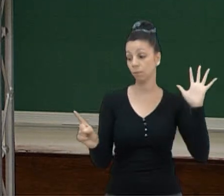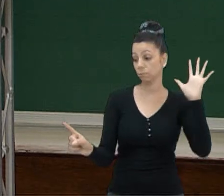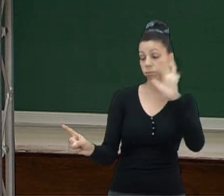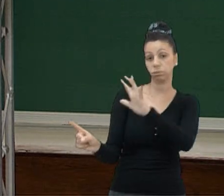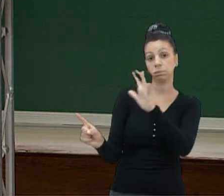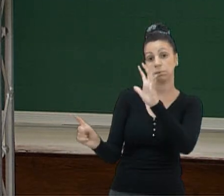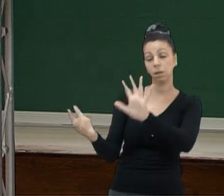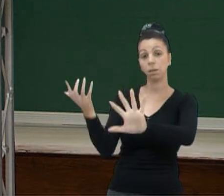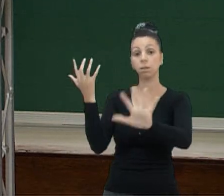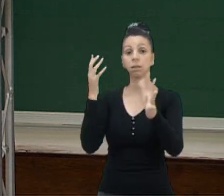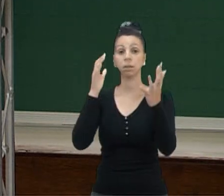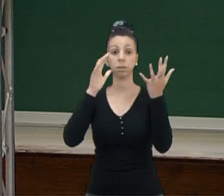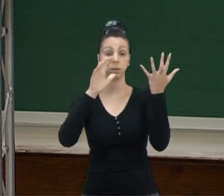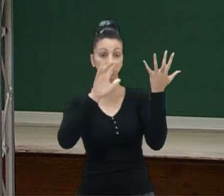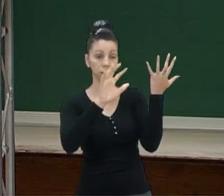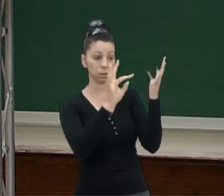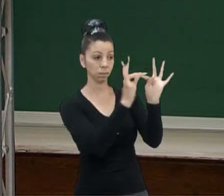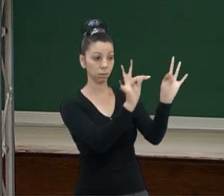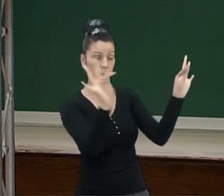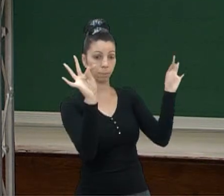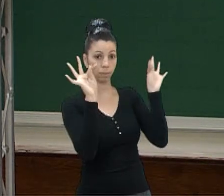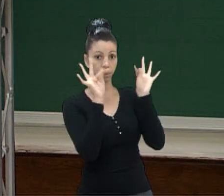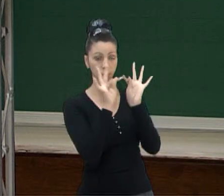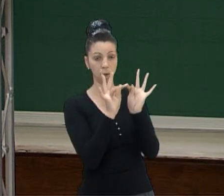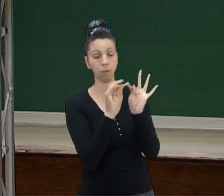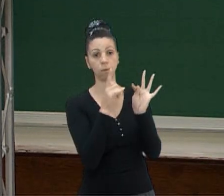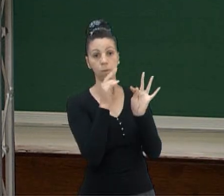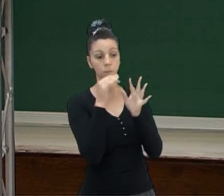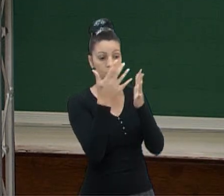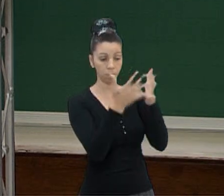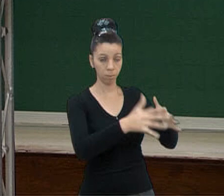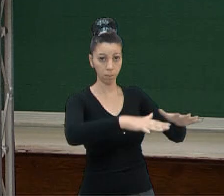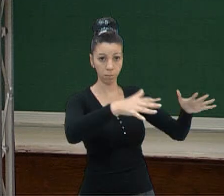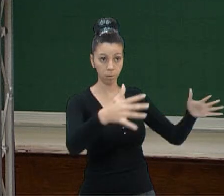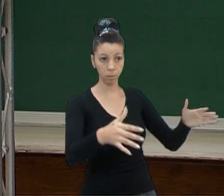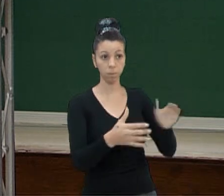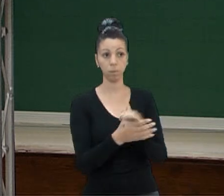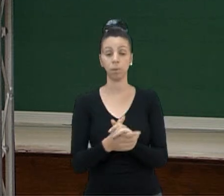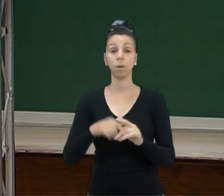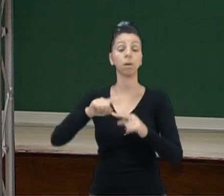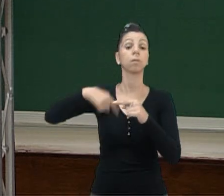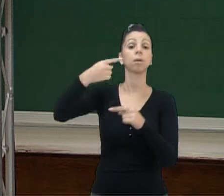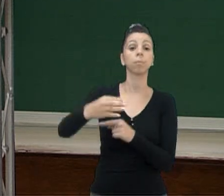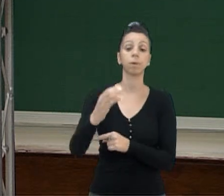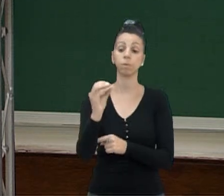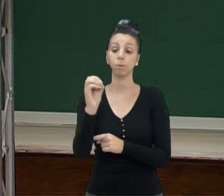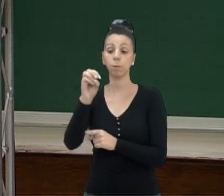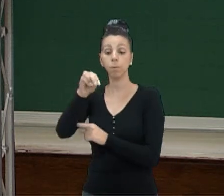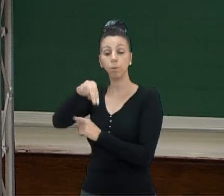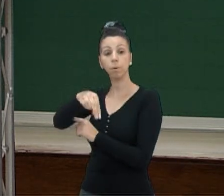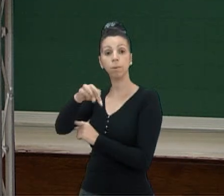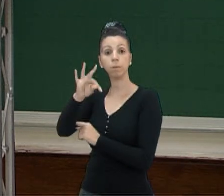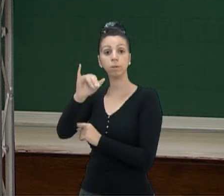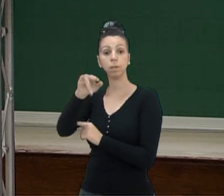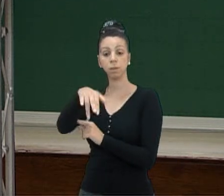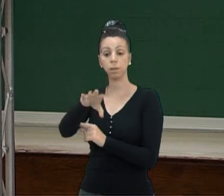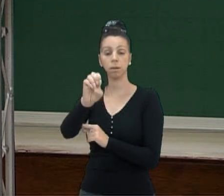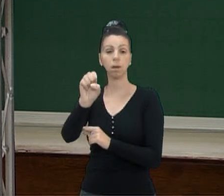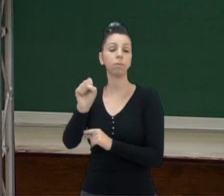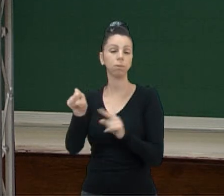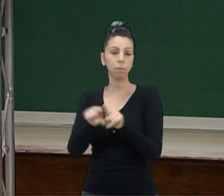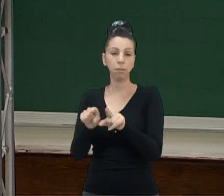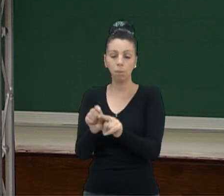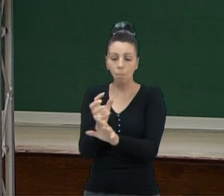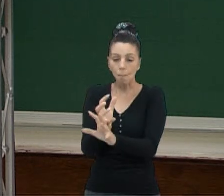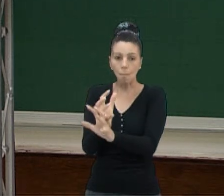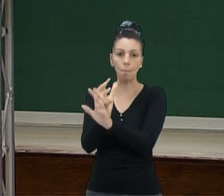pelo clima temperado oceânico, depois o continental, que é um pouco mais seco, não recebe tanta umidade, portanto vai ser